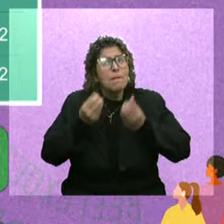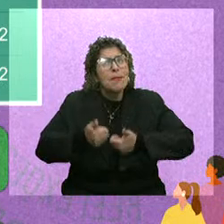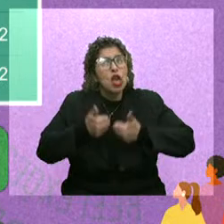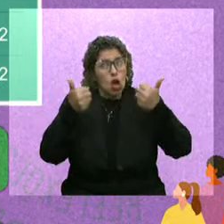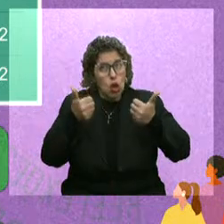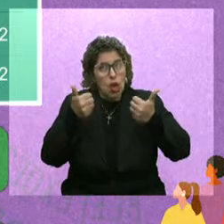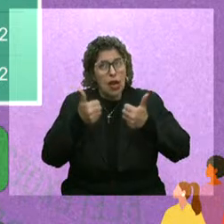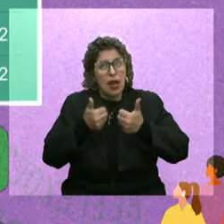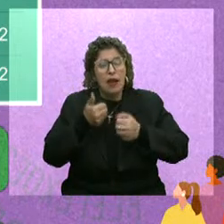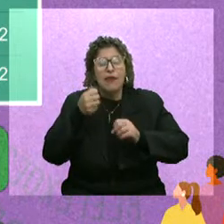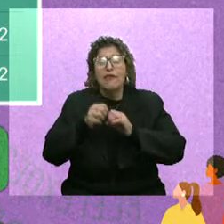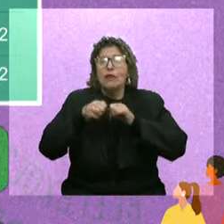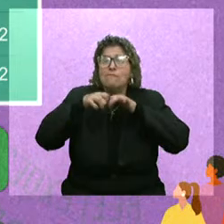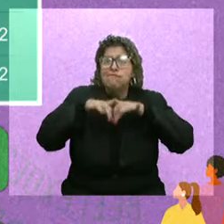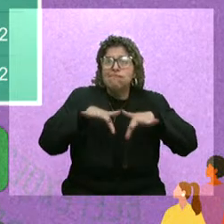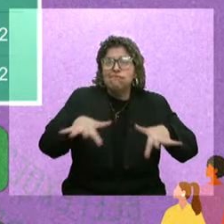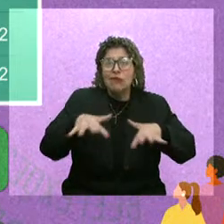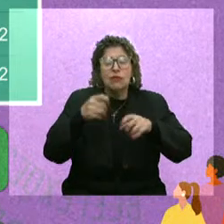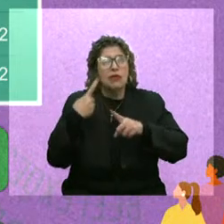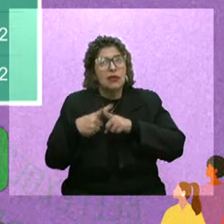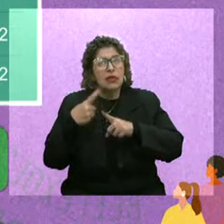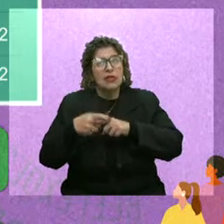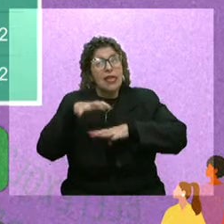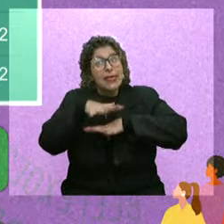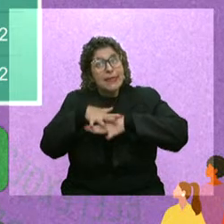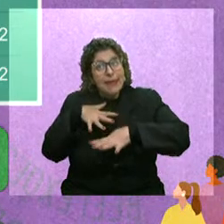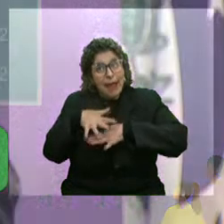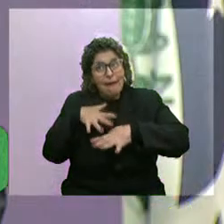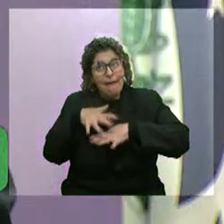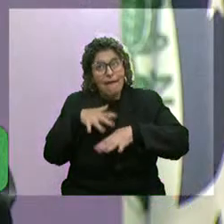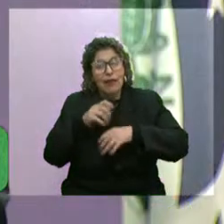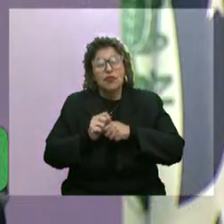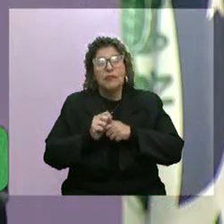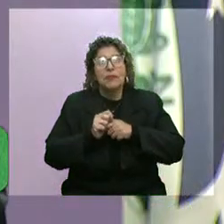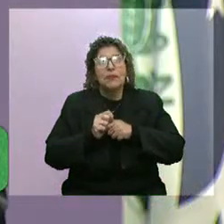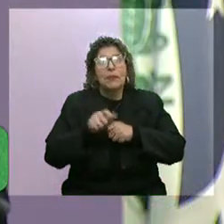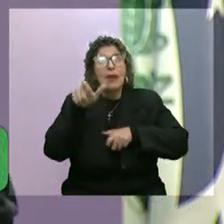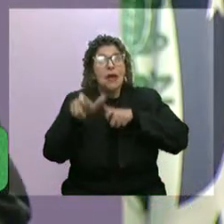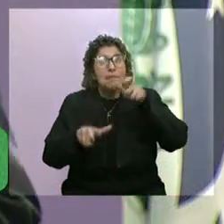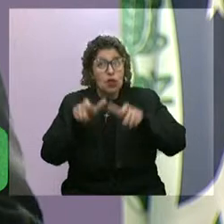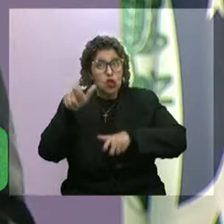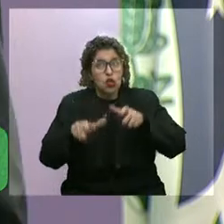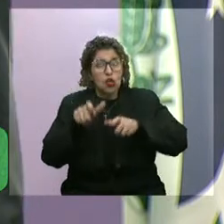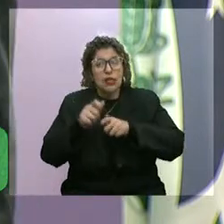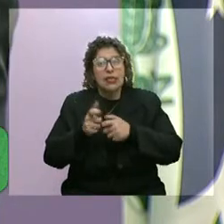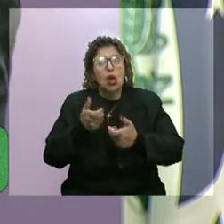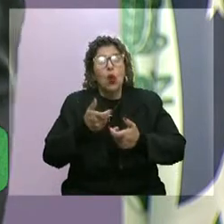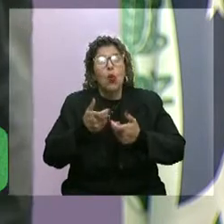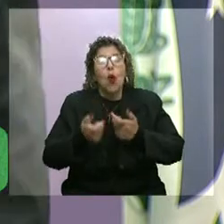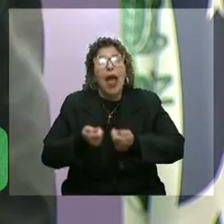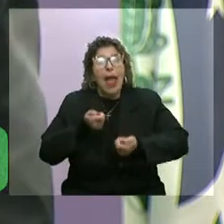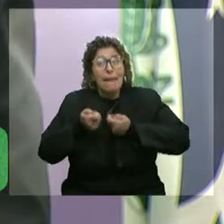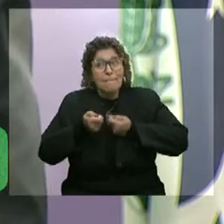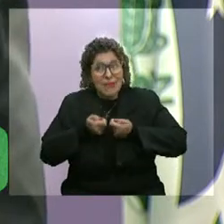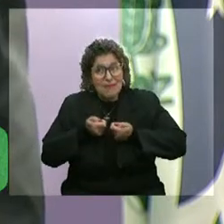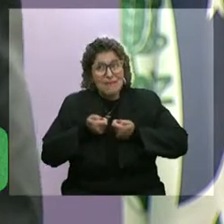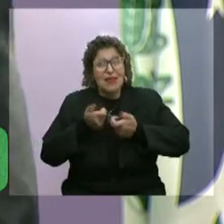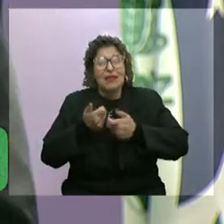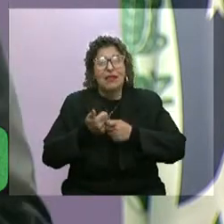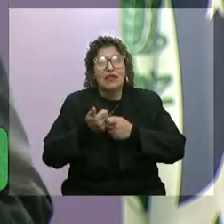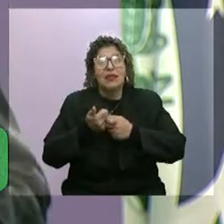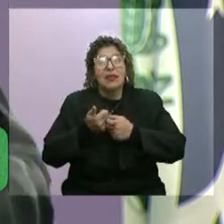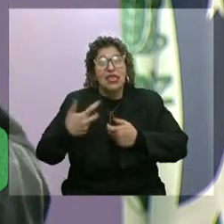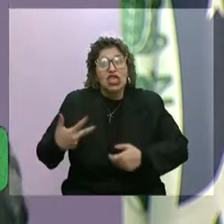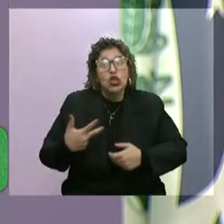como dar fluidez para o atendimento da rede, para aqueles que estão com demandas reprimidas ou também que